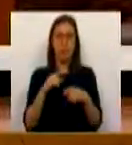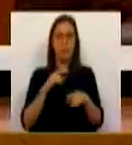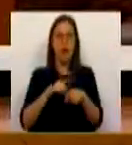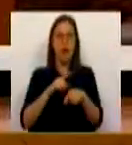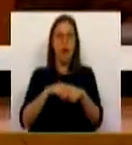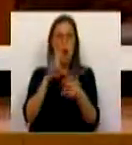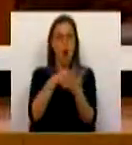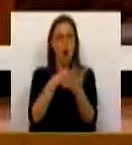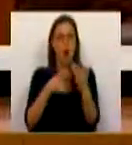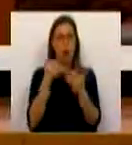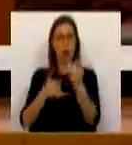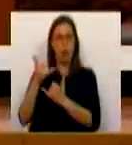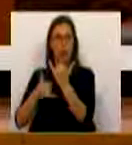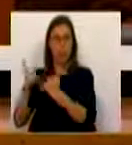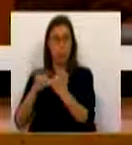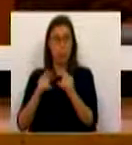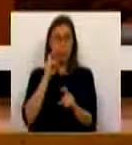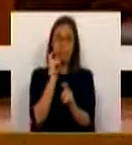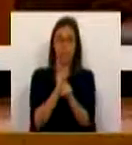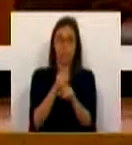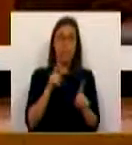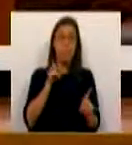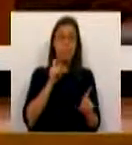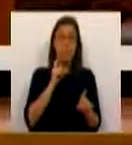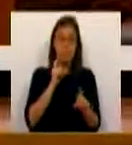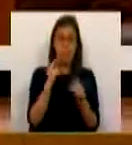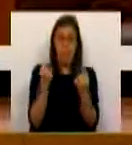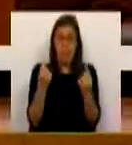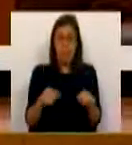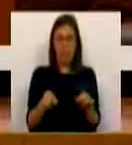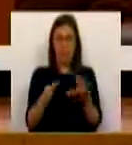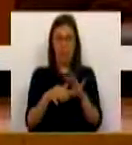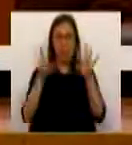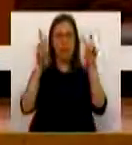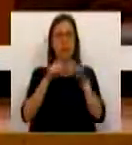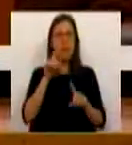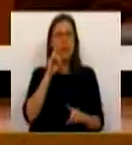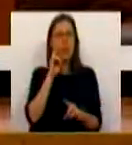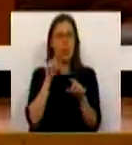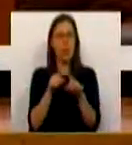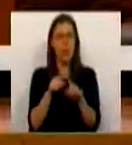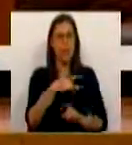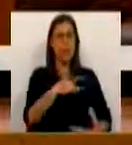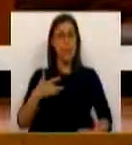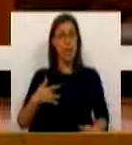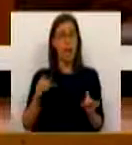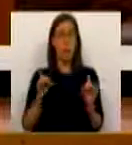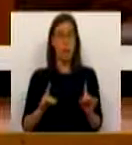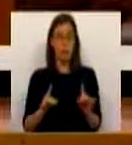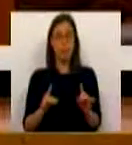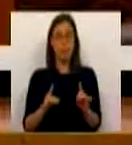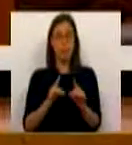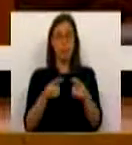turnos exige que o nível de proteção de que gozam em matéria de segurança e de saúde